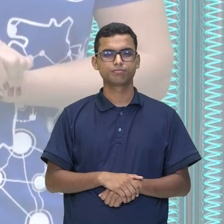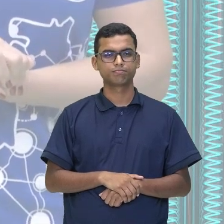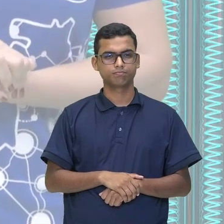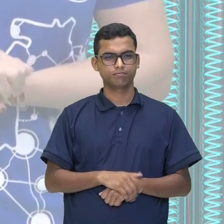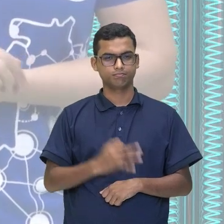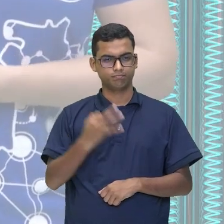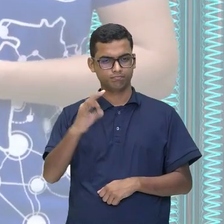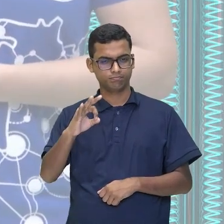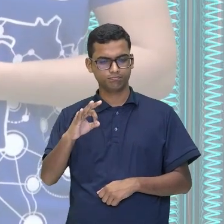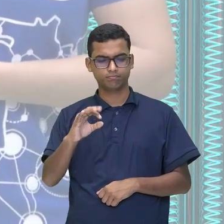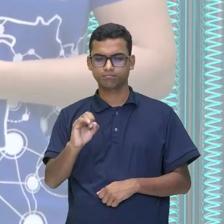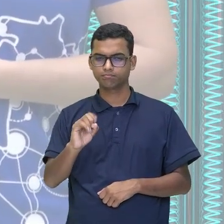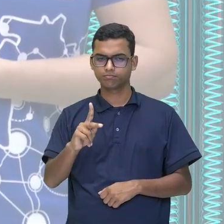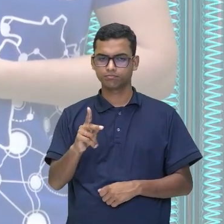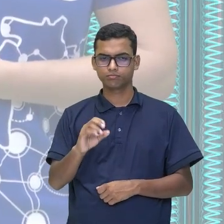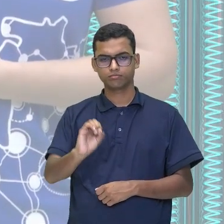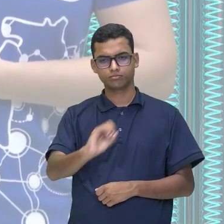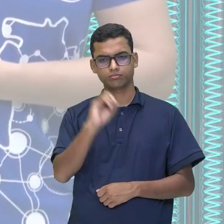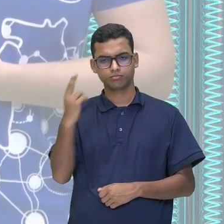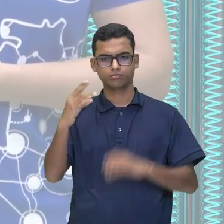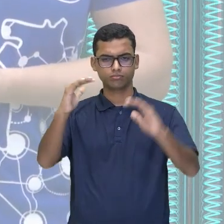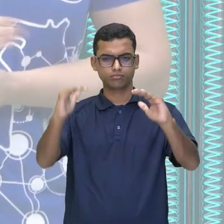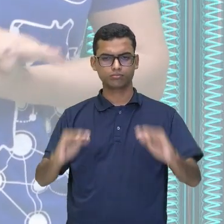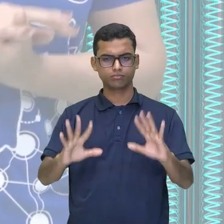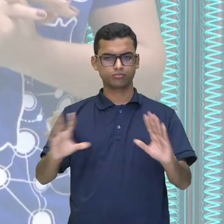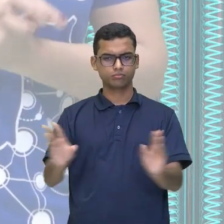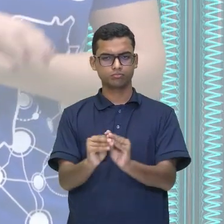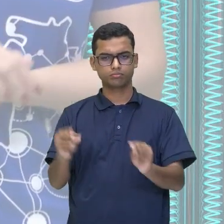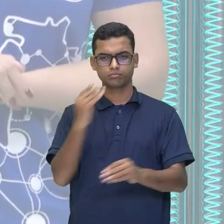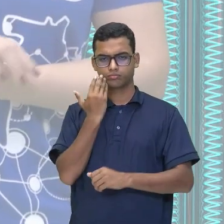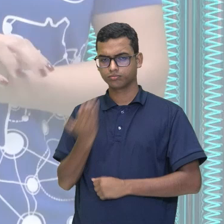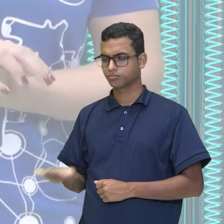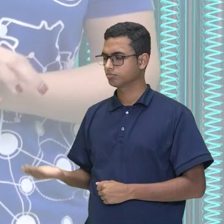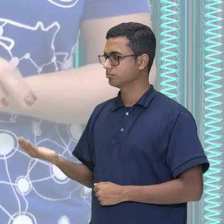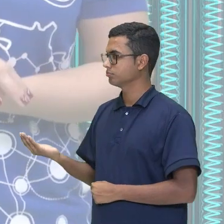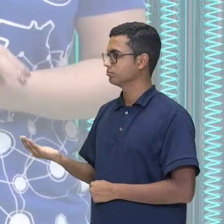aí, ok? Ou então, como respondi ali, in